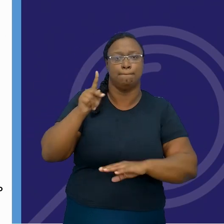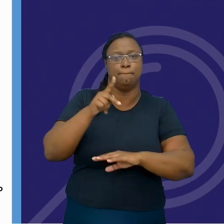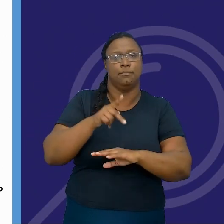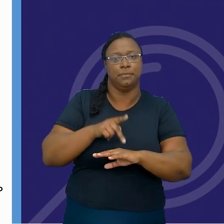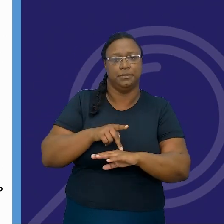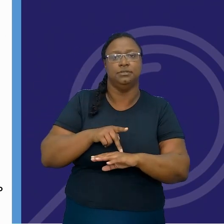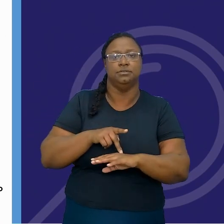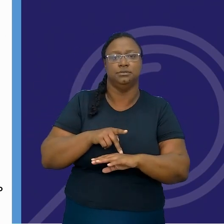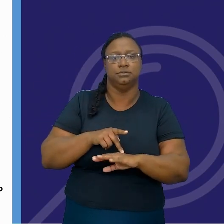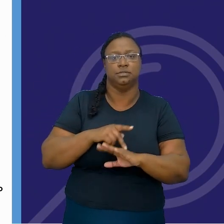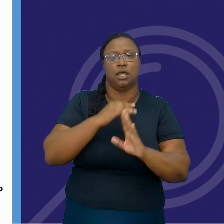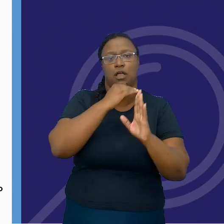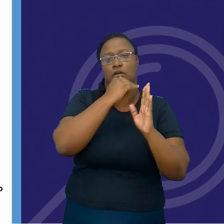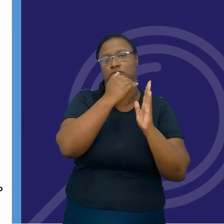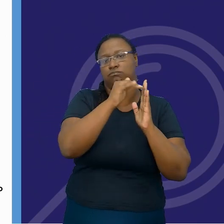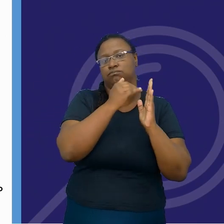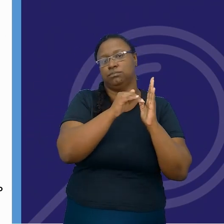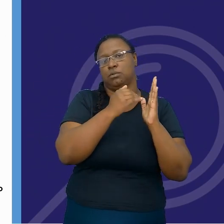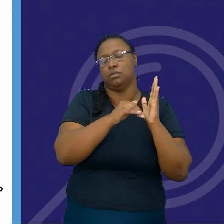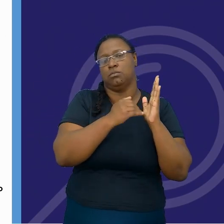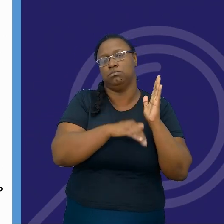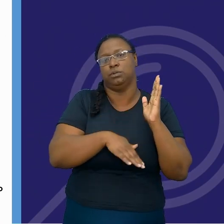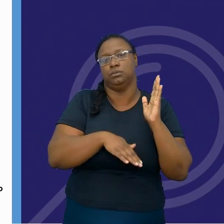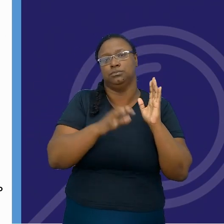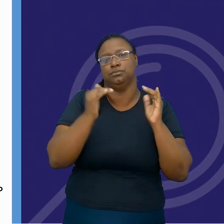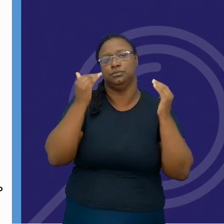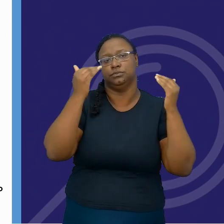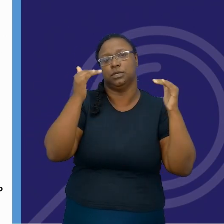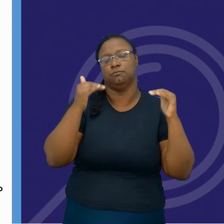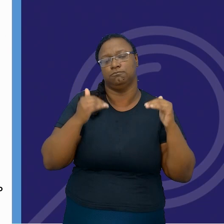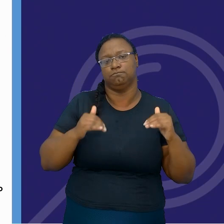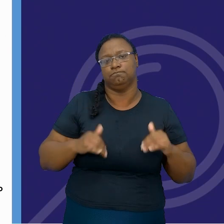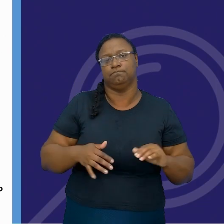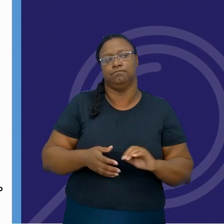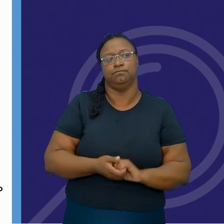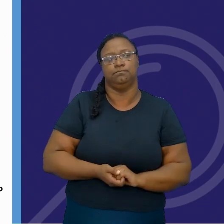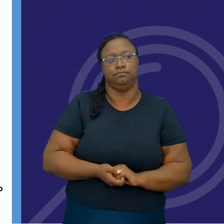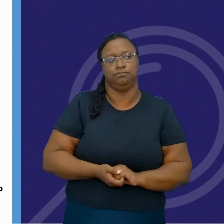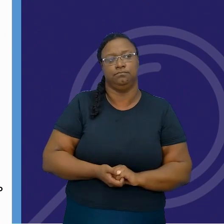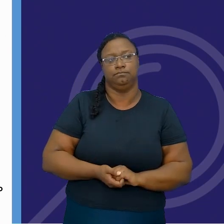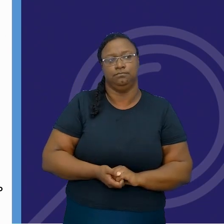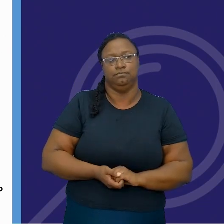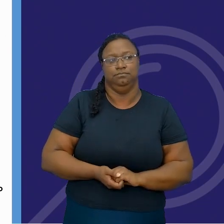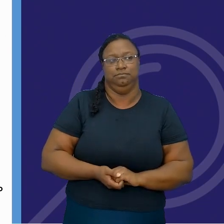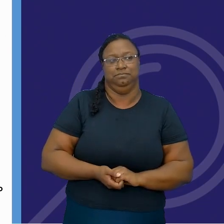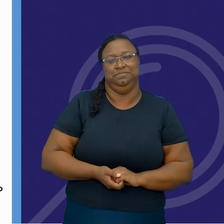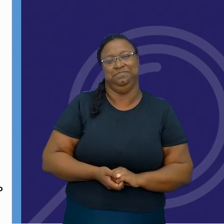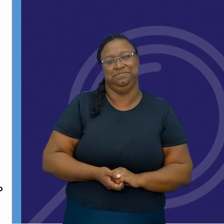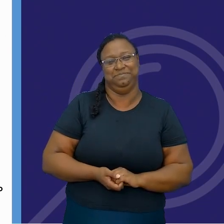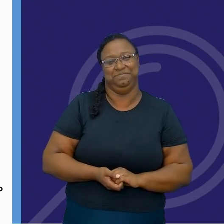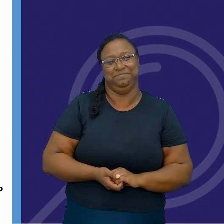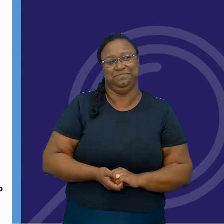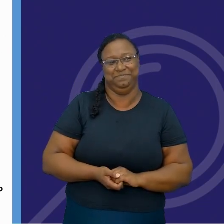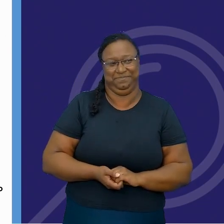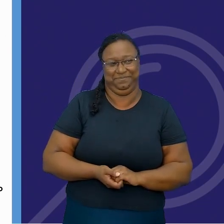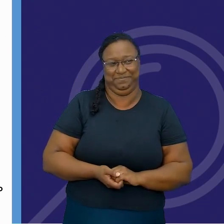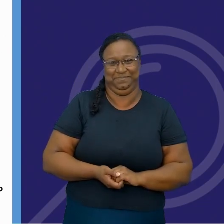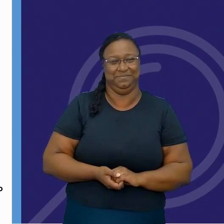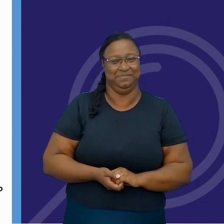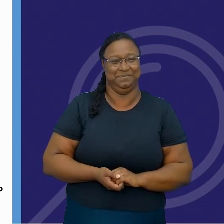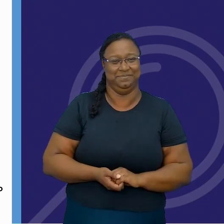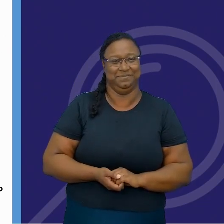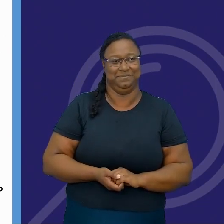pela divisão dos países, pela região, né, pelas regiões continentais. Então, a gente tem agora